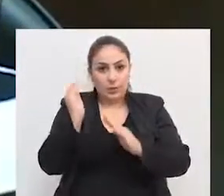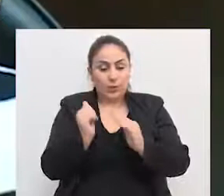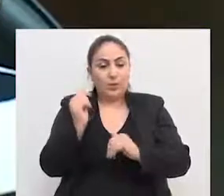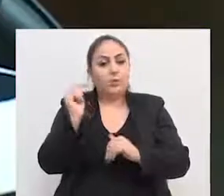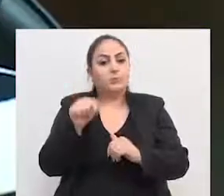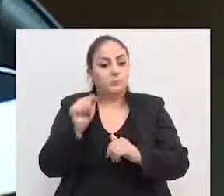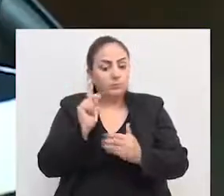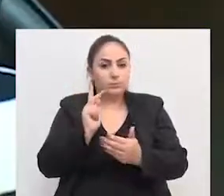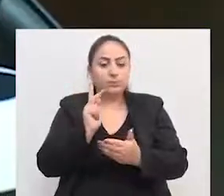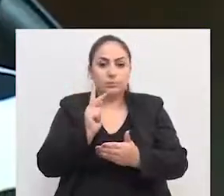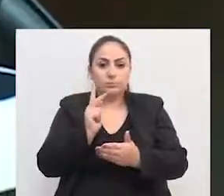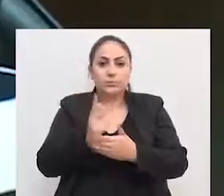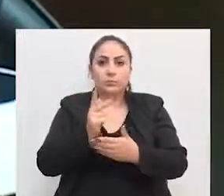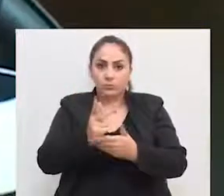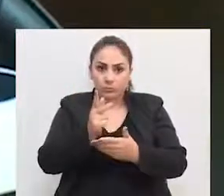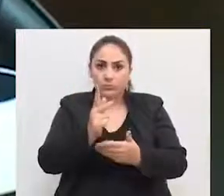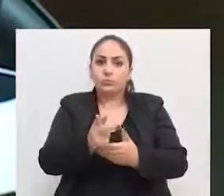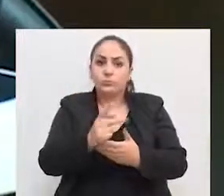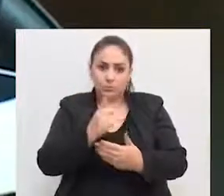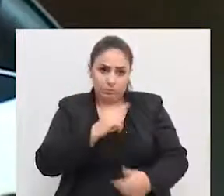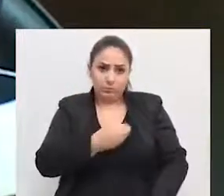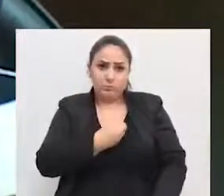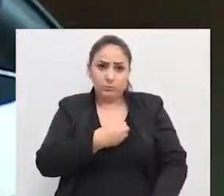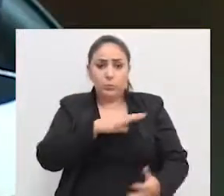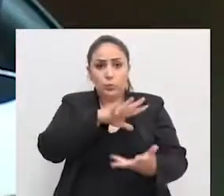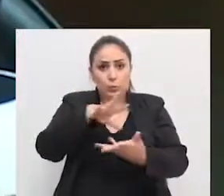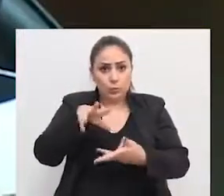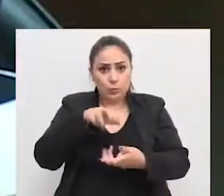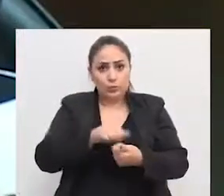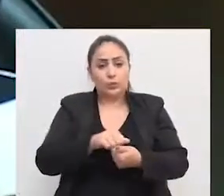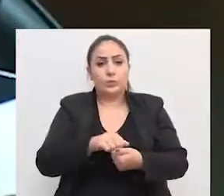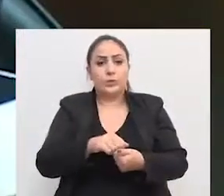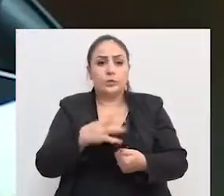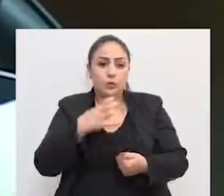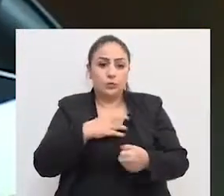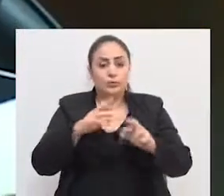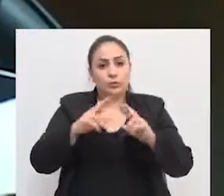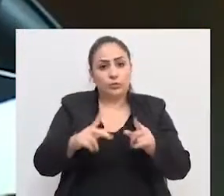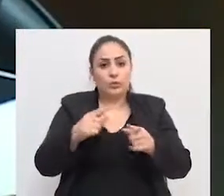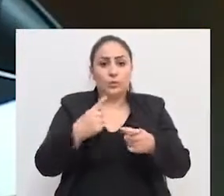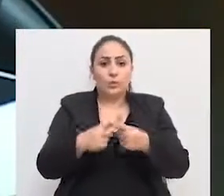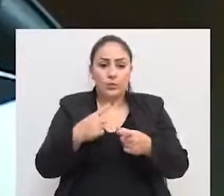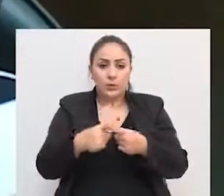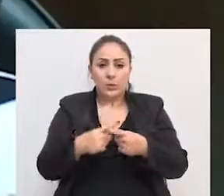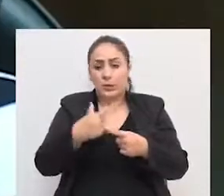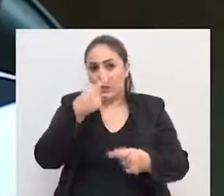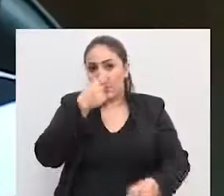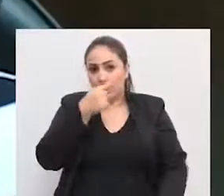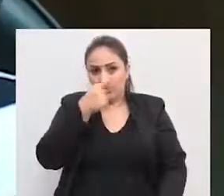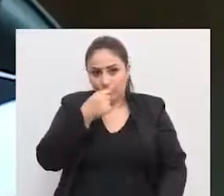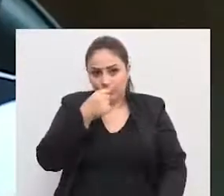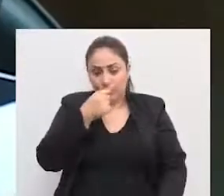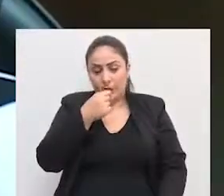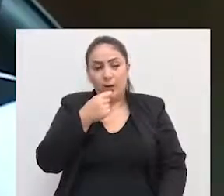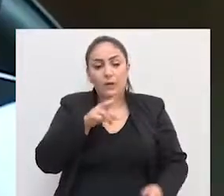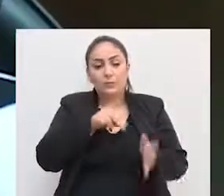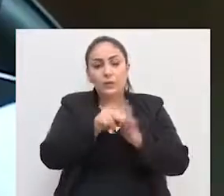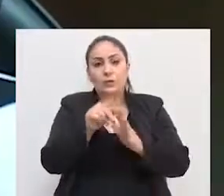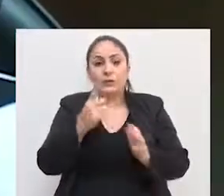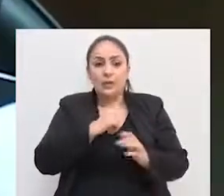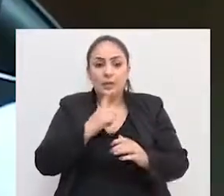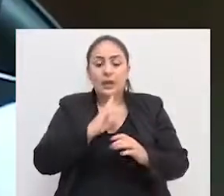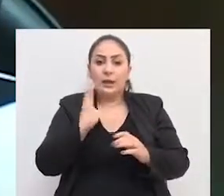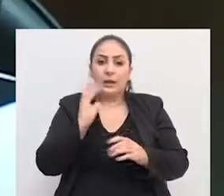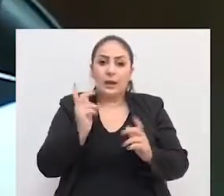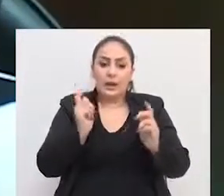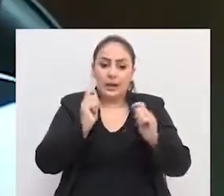ele ainda circula, né, de uma maneira mutada, de uma maneira diferente, porque é um vírus que tem essa